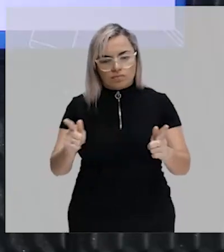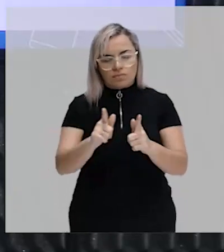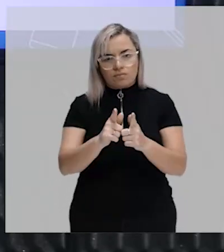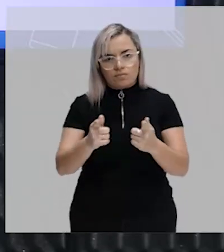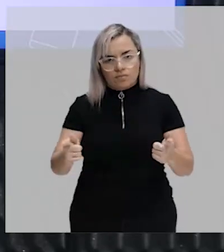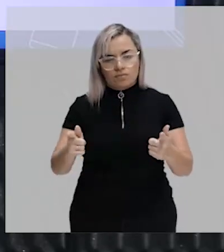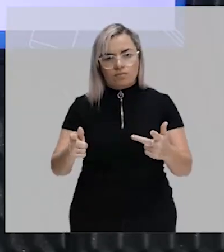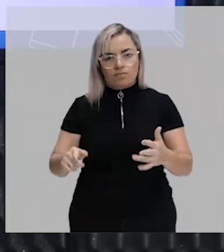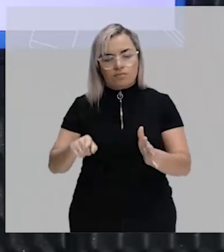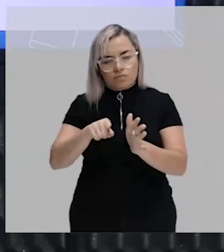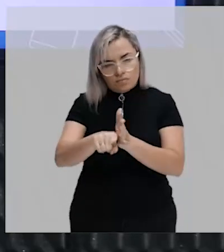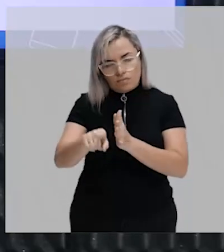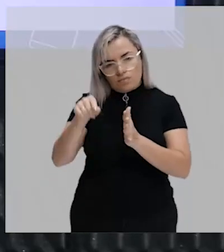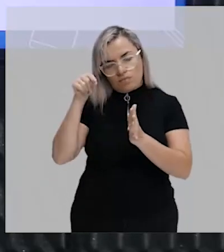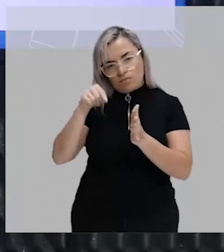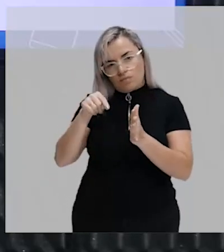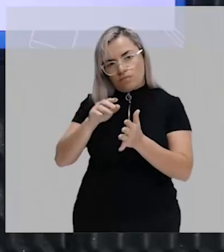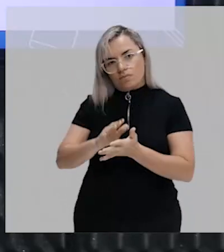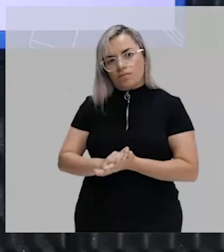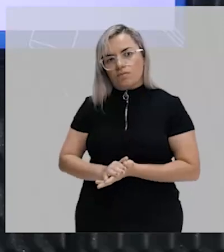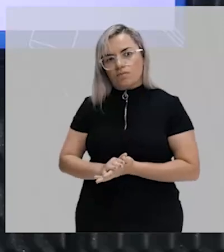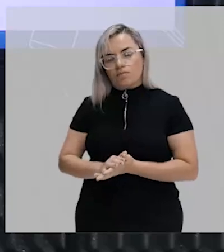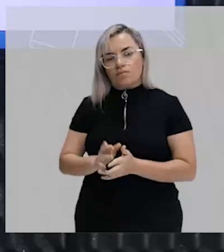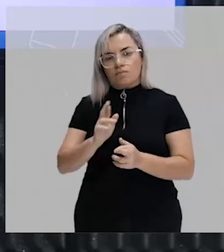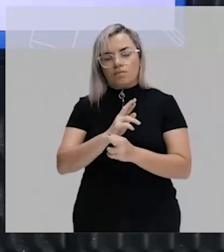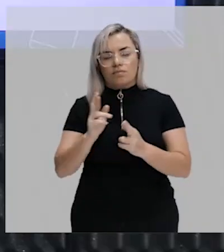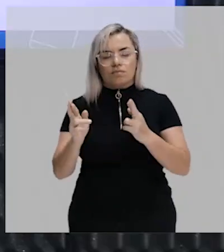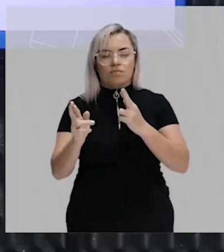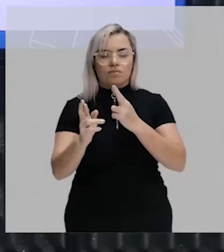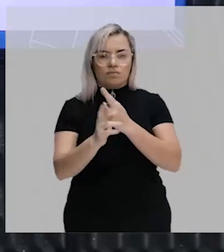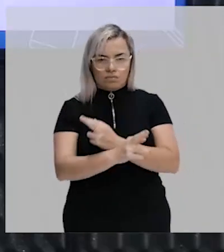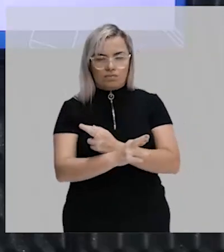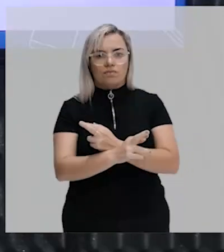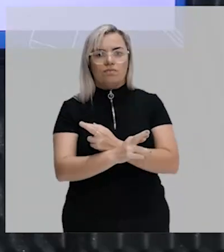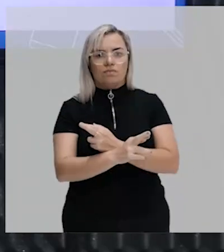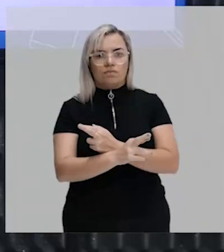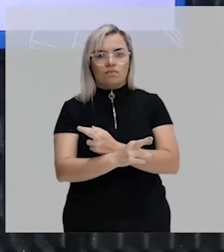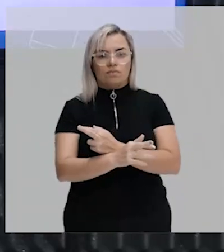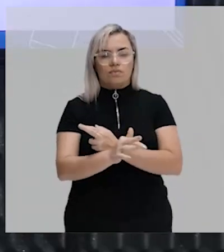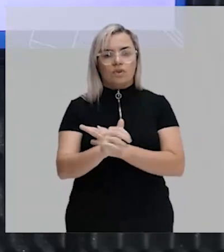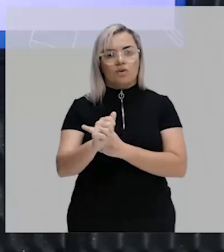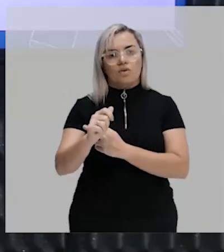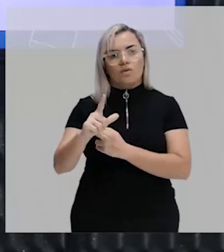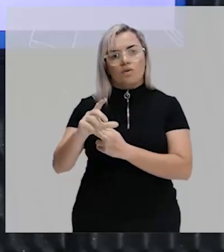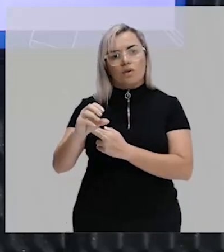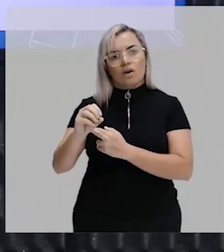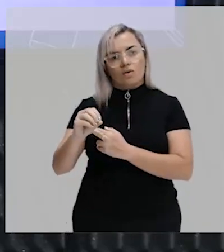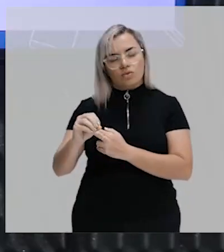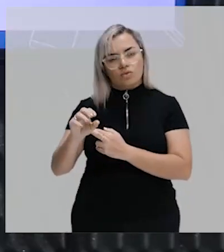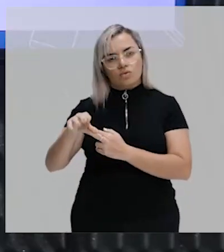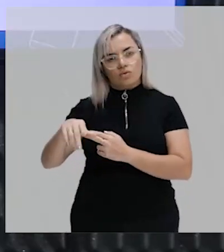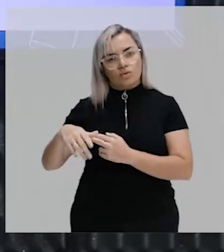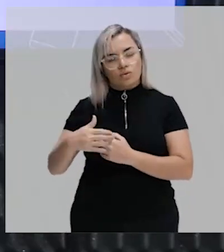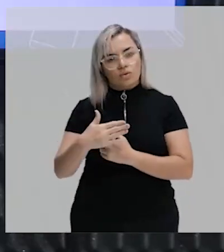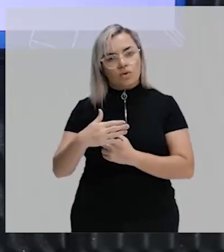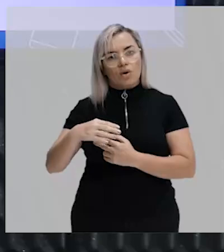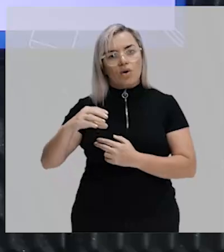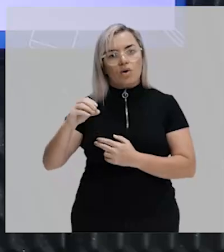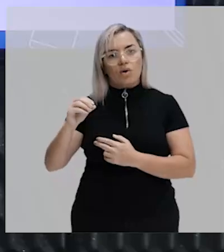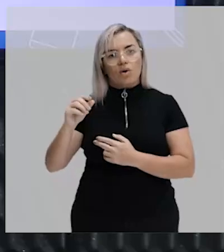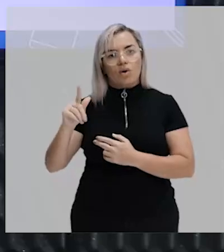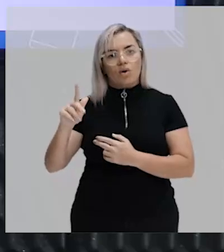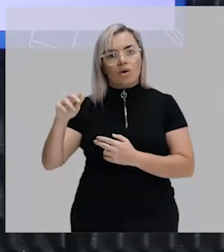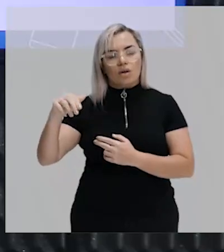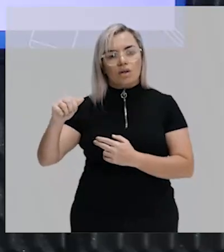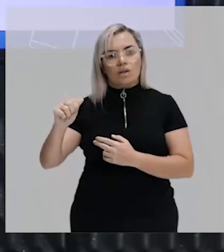nas provas, ela é voltada para a questão dos falsos cognatos, para a questão dos